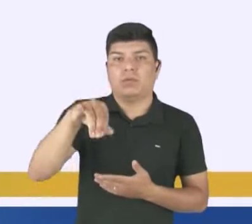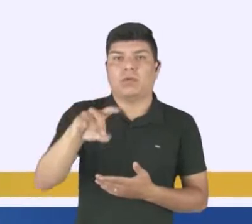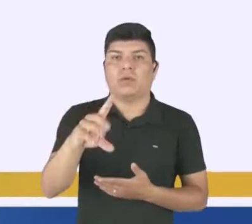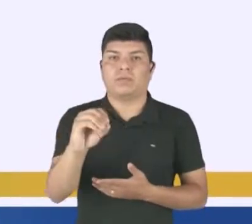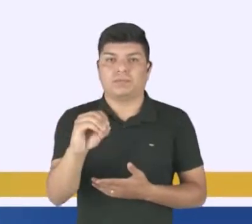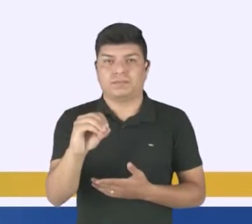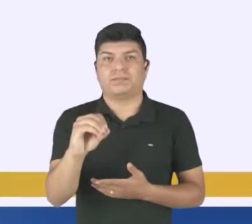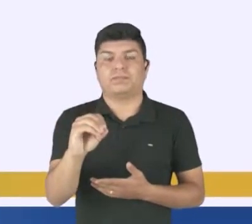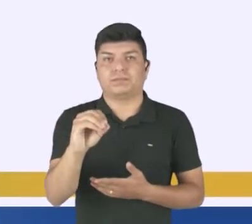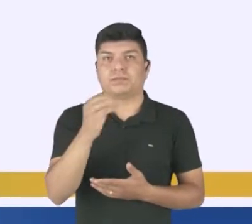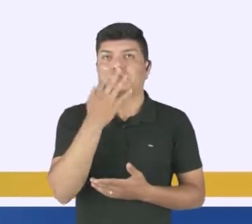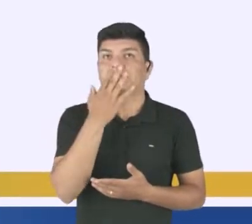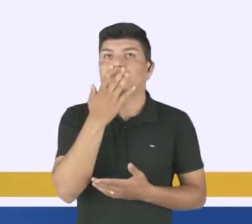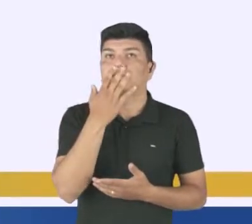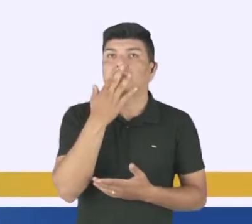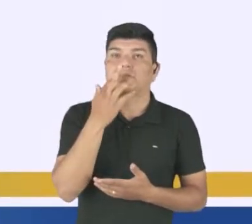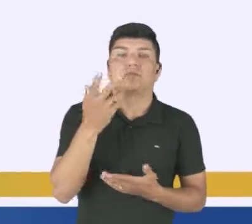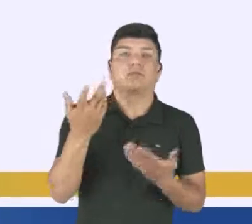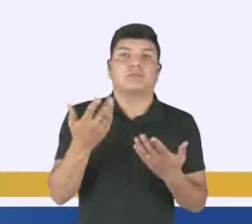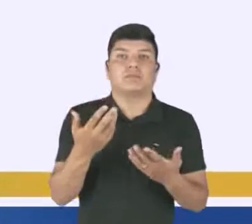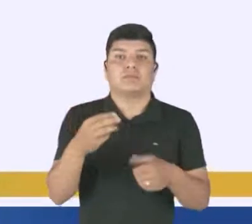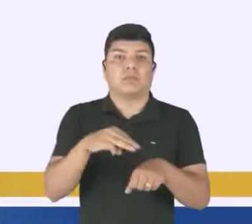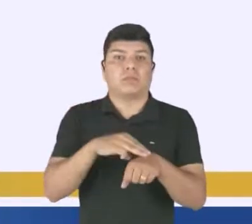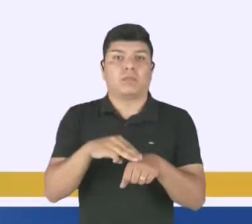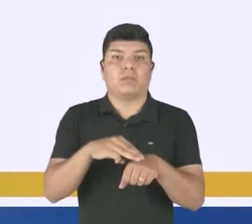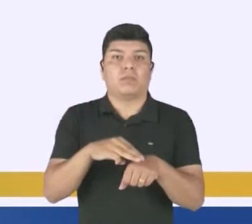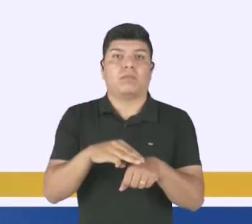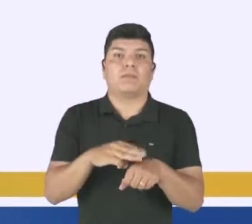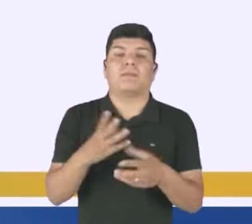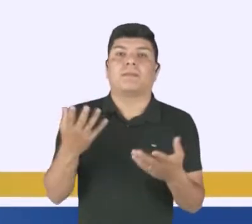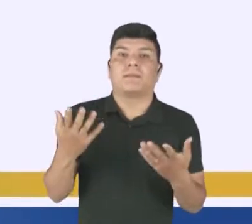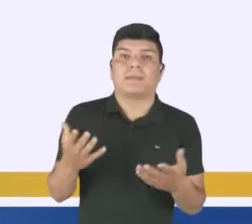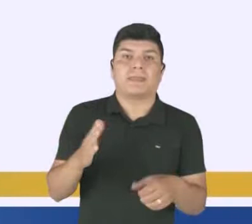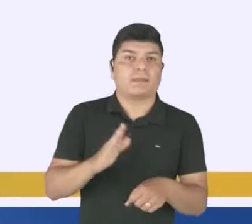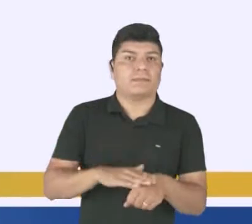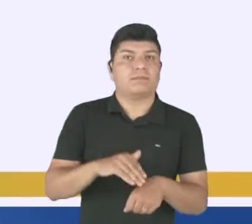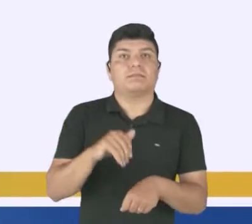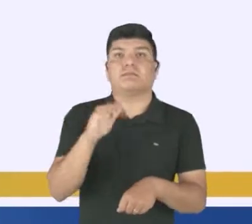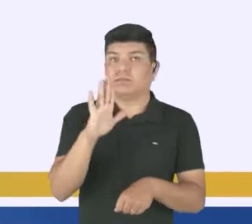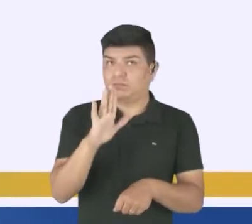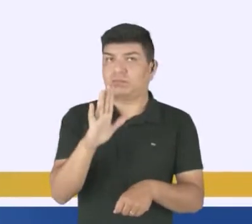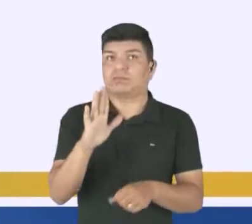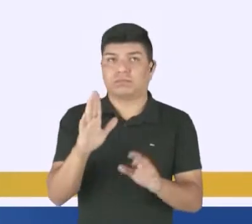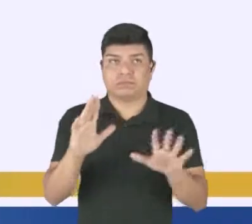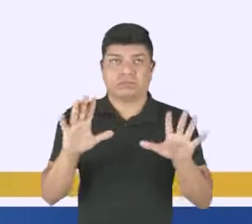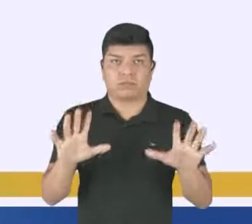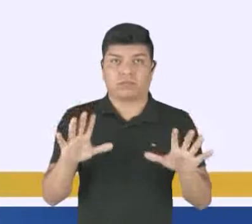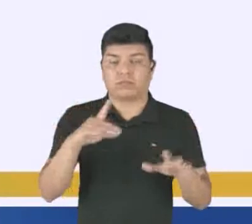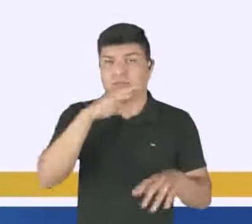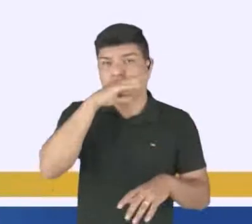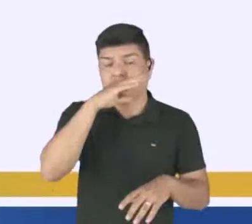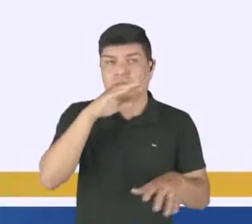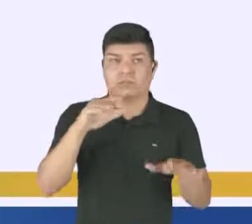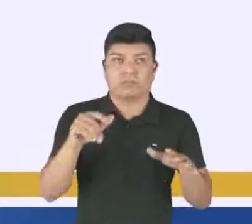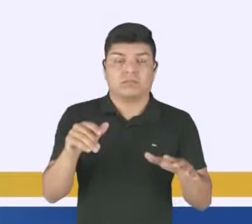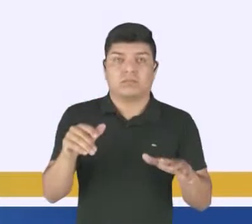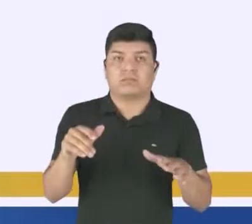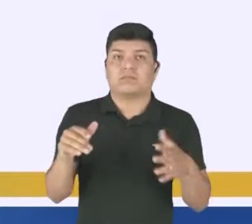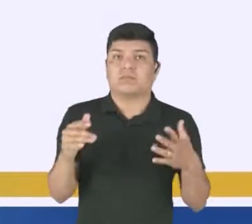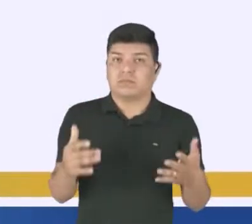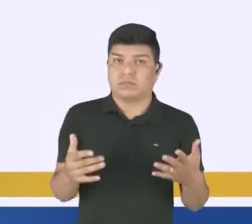e esse cor marrom, temperado super úmido. Não tenha dúvida que de fato é uma